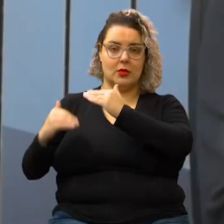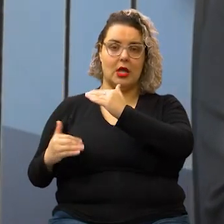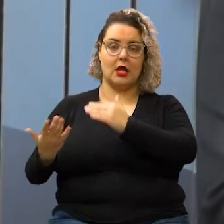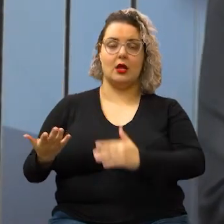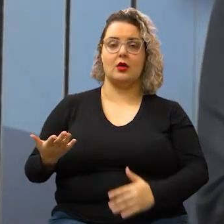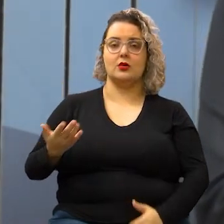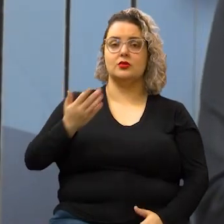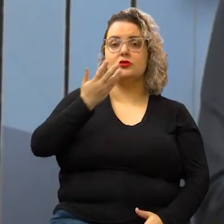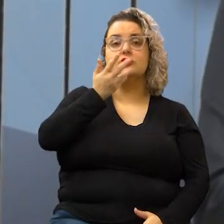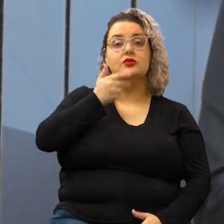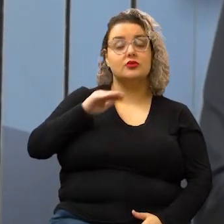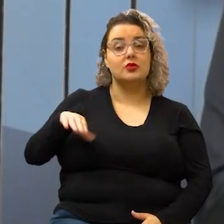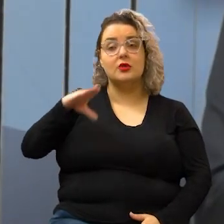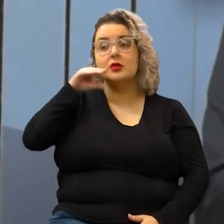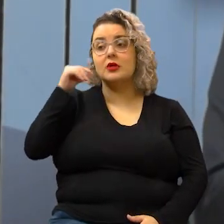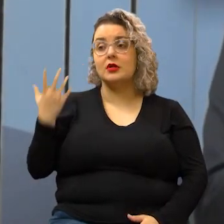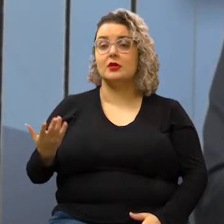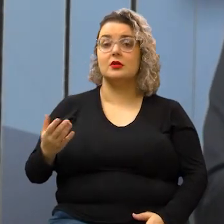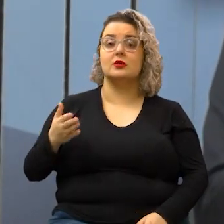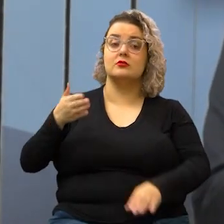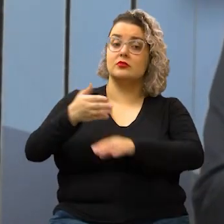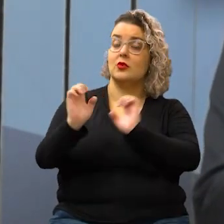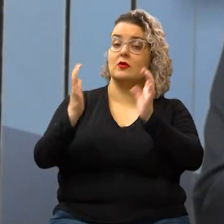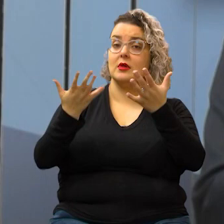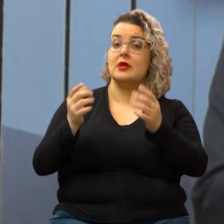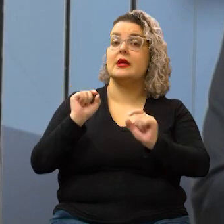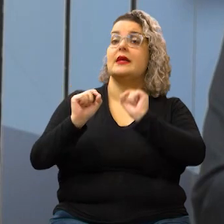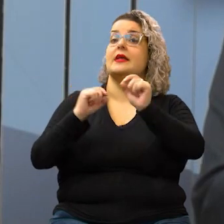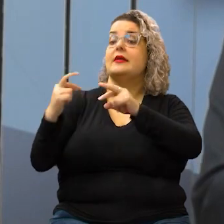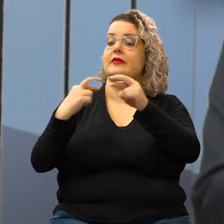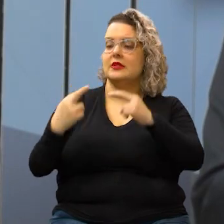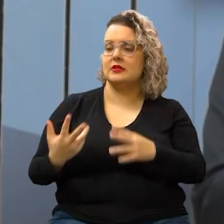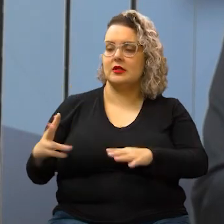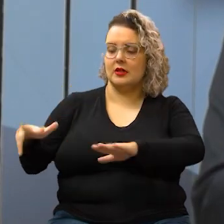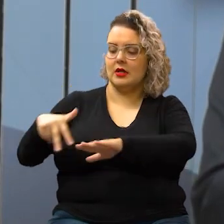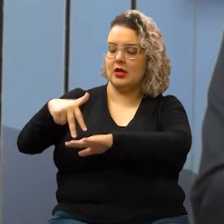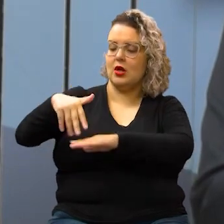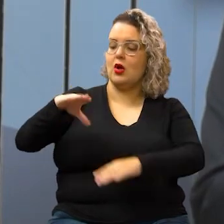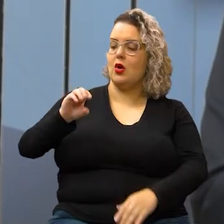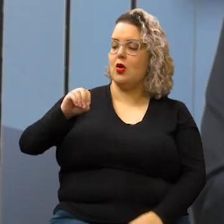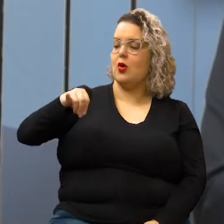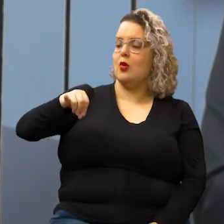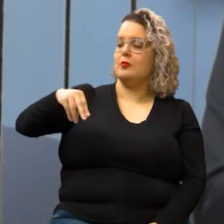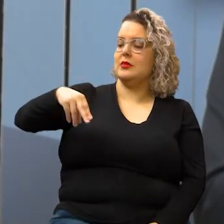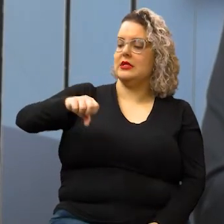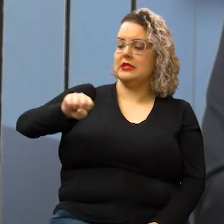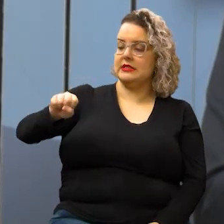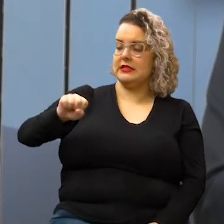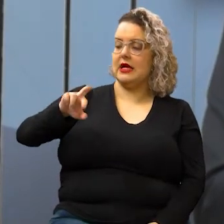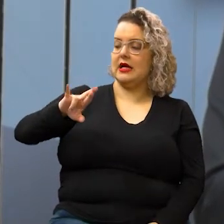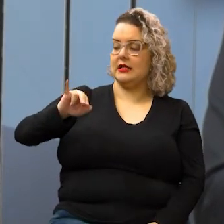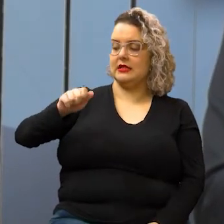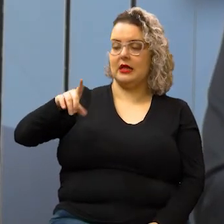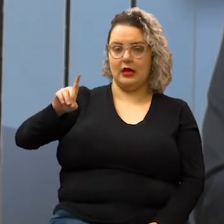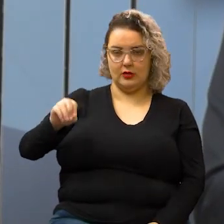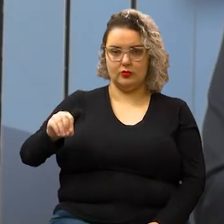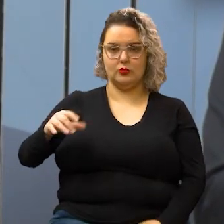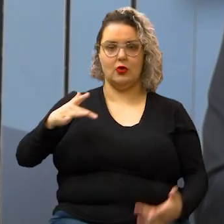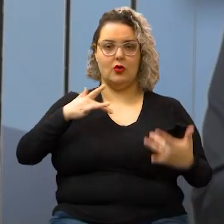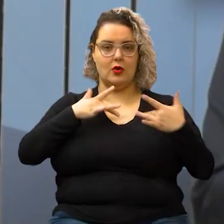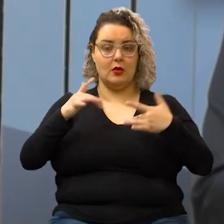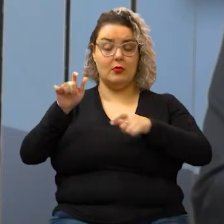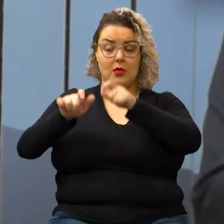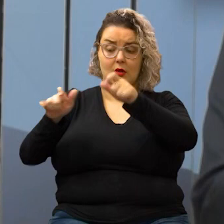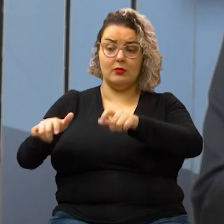evento. Quem fiscaliza isso? Então, criou-se a figura do comissariado voluntário, que são pessoas que se